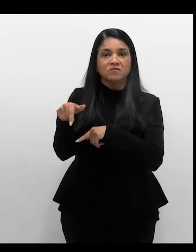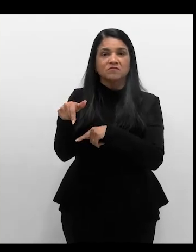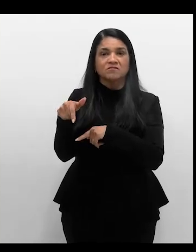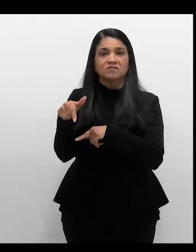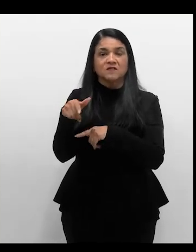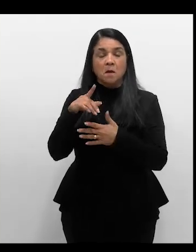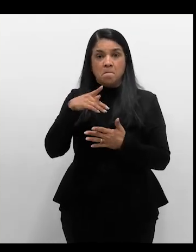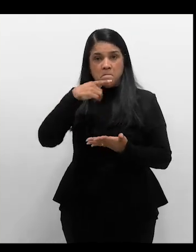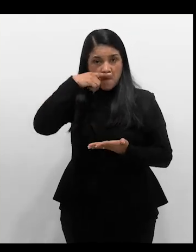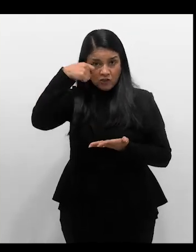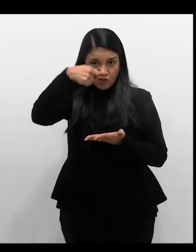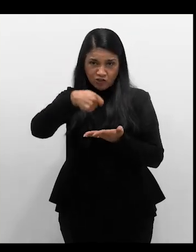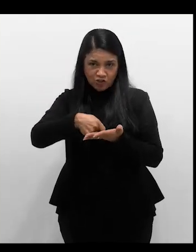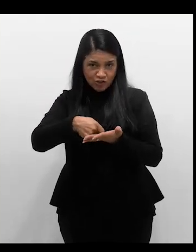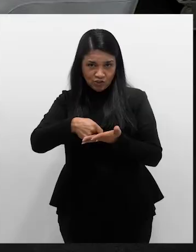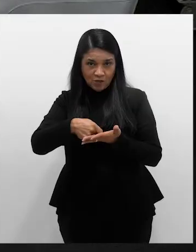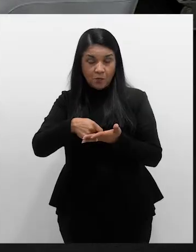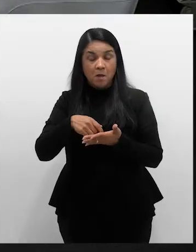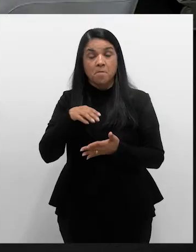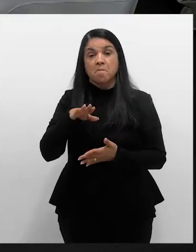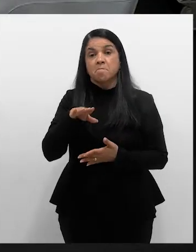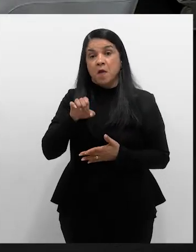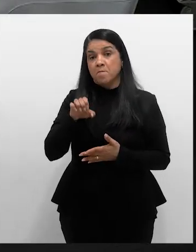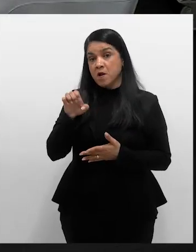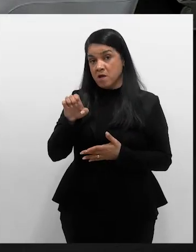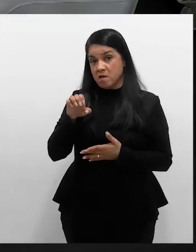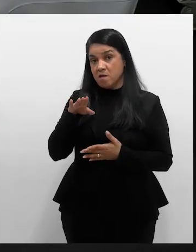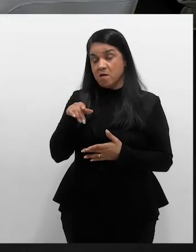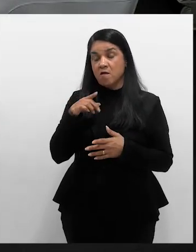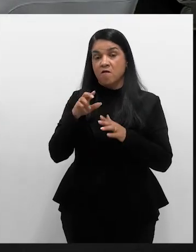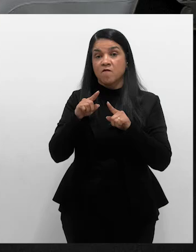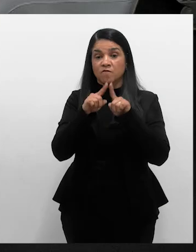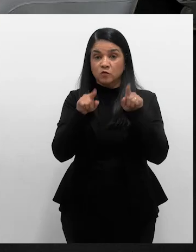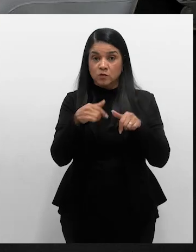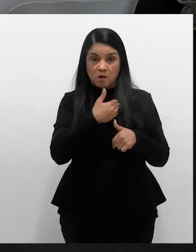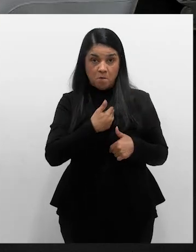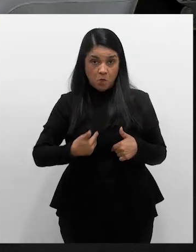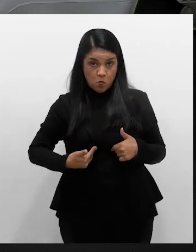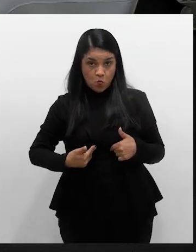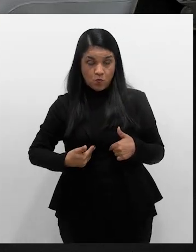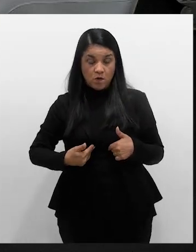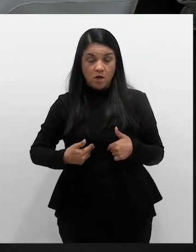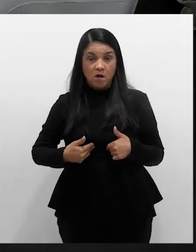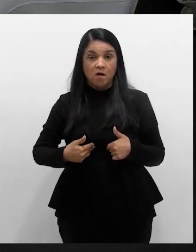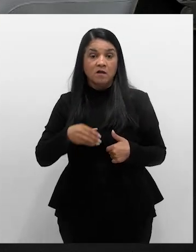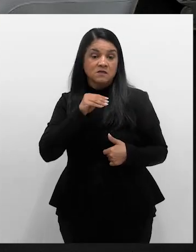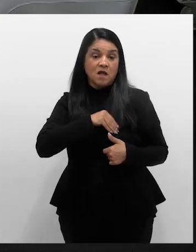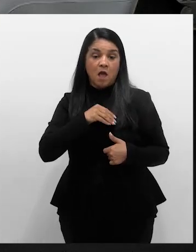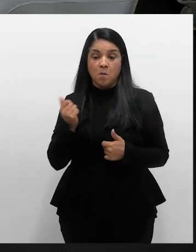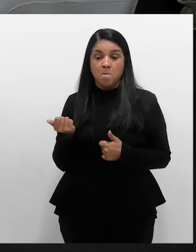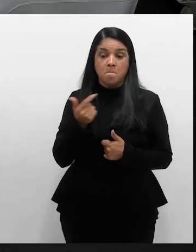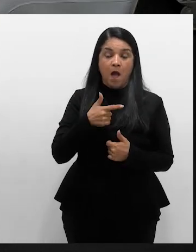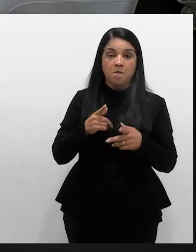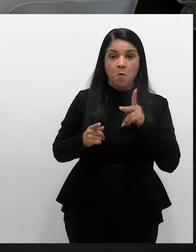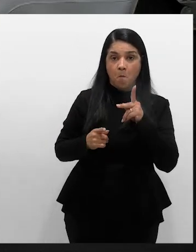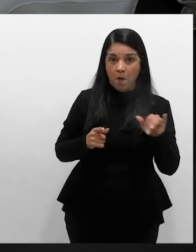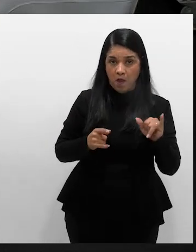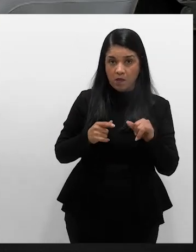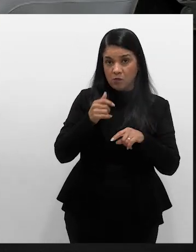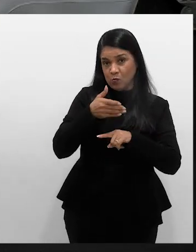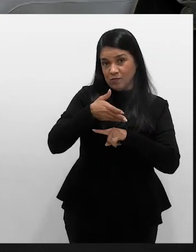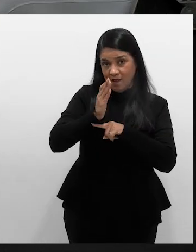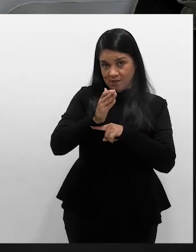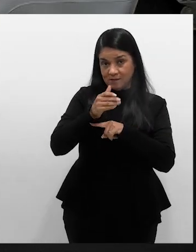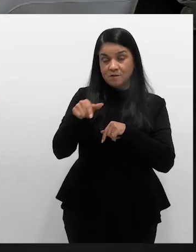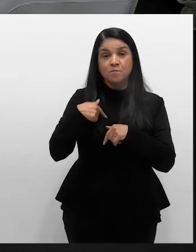né, provedor da família, nem era provedor, porque, enfim, a minha mãe era funcionária pública e até às vezes ganhava mais do que ele no táxi. Mas ele era